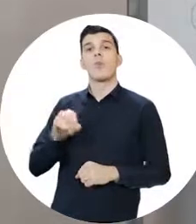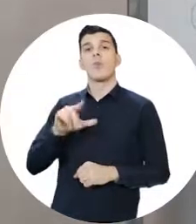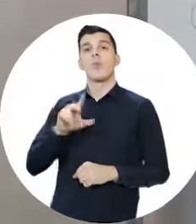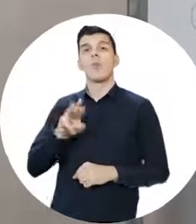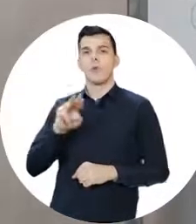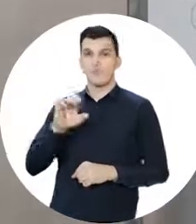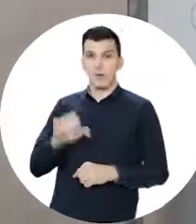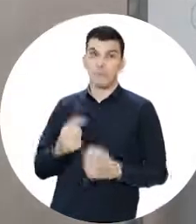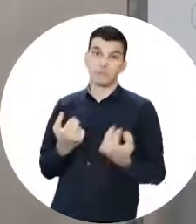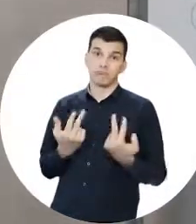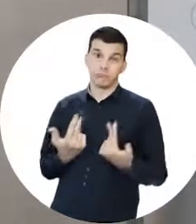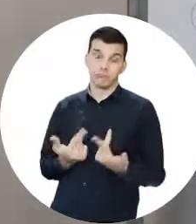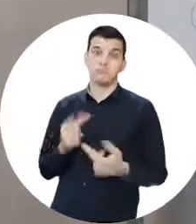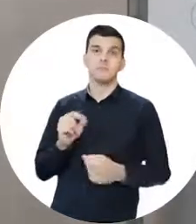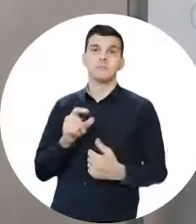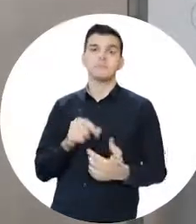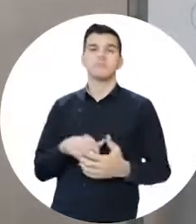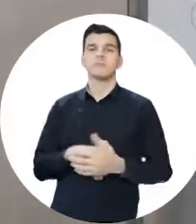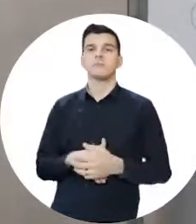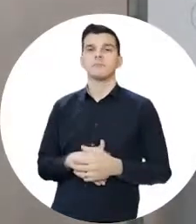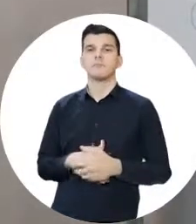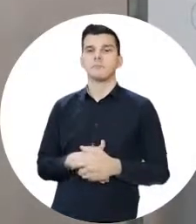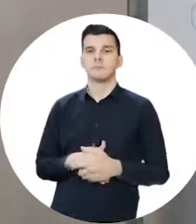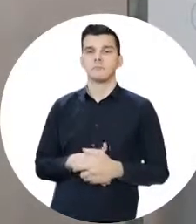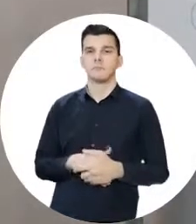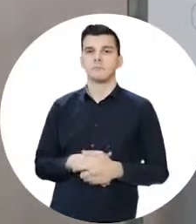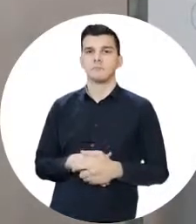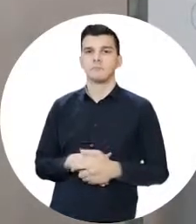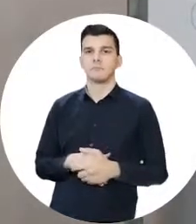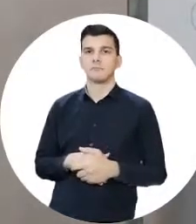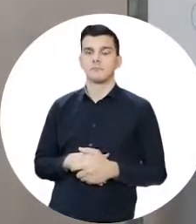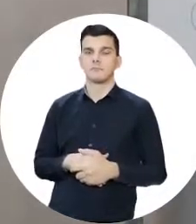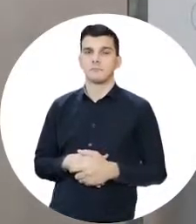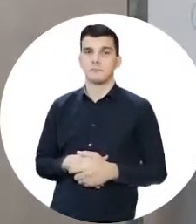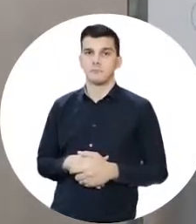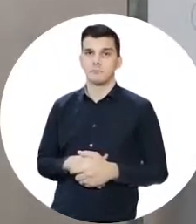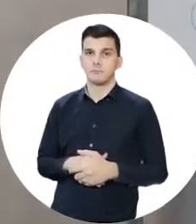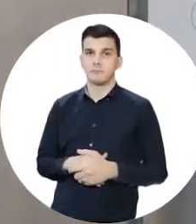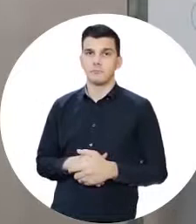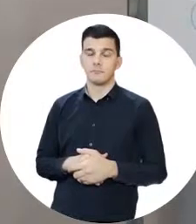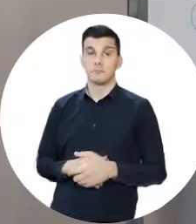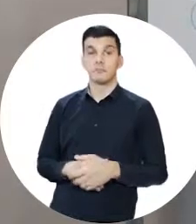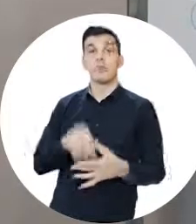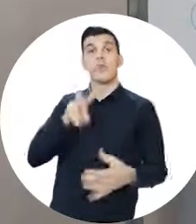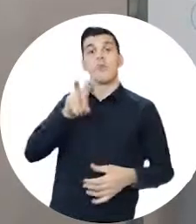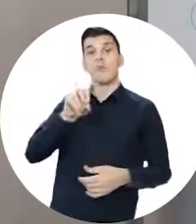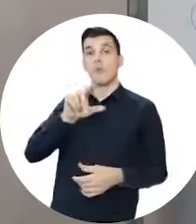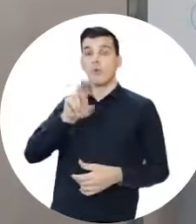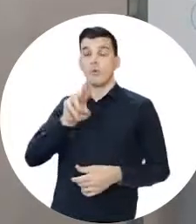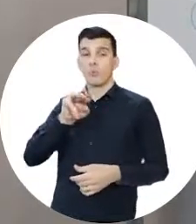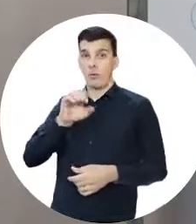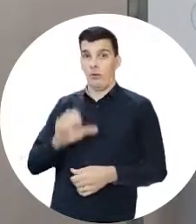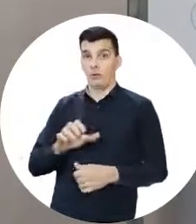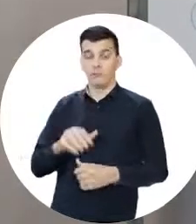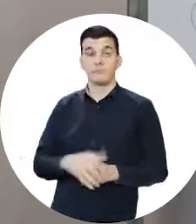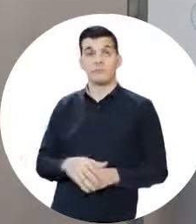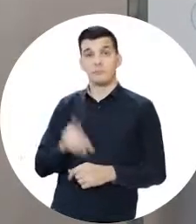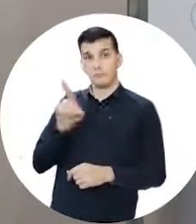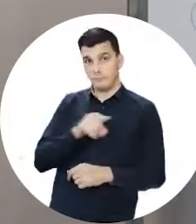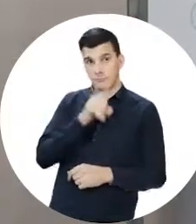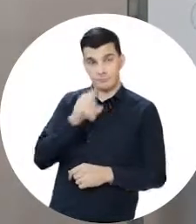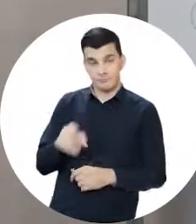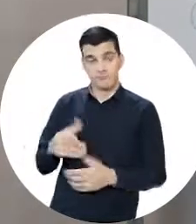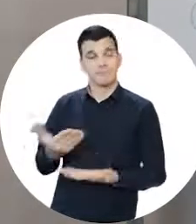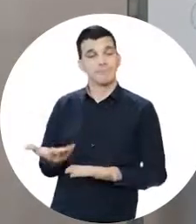solução é igual a massa da solução dividido pela sua densidade. O volume da solução passa para o outro lado multiplicando,